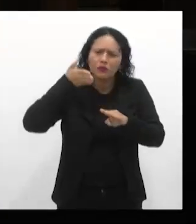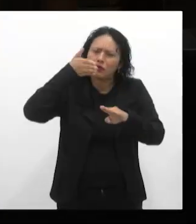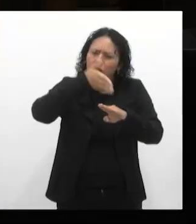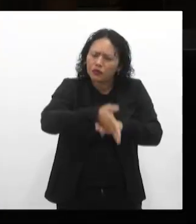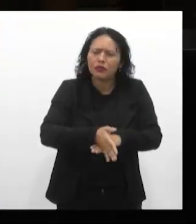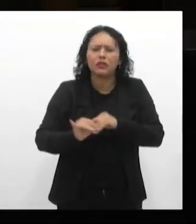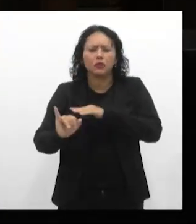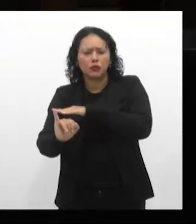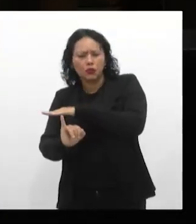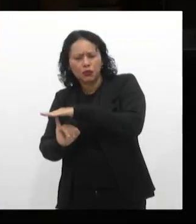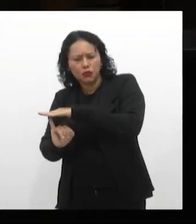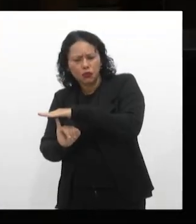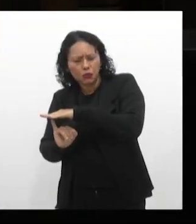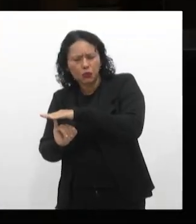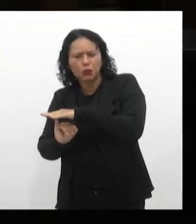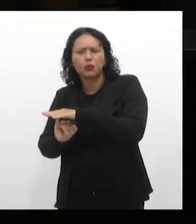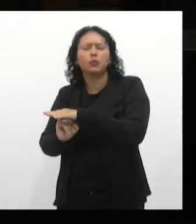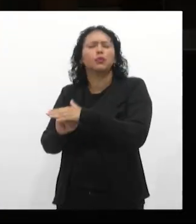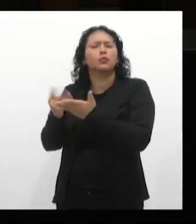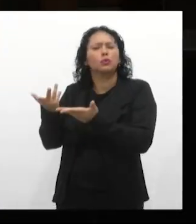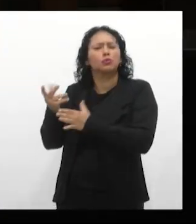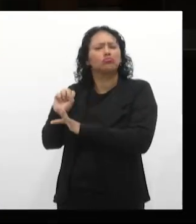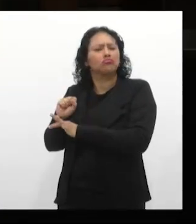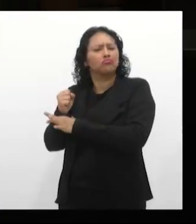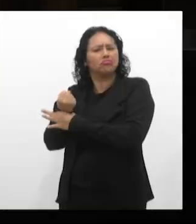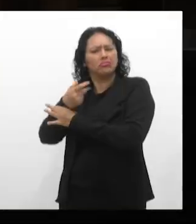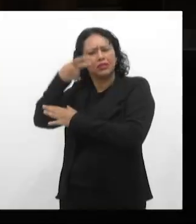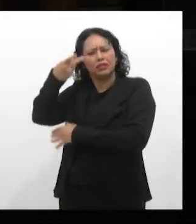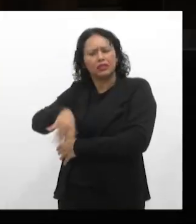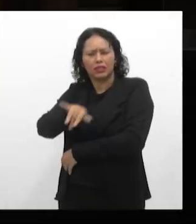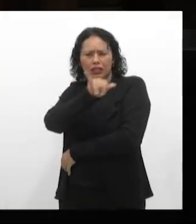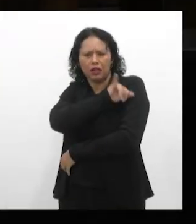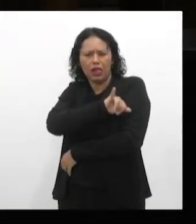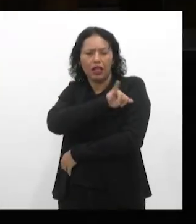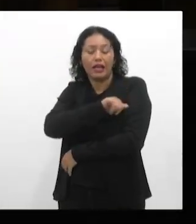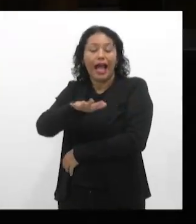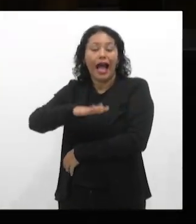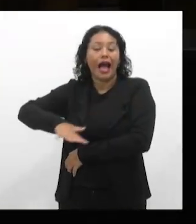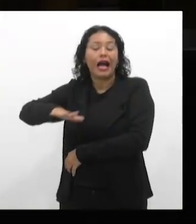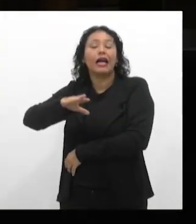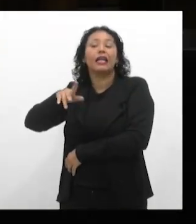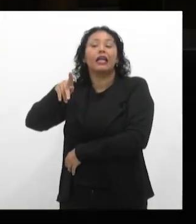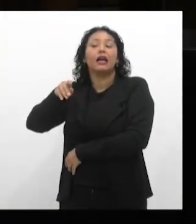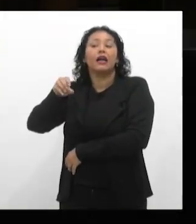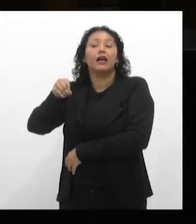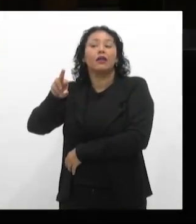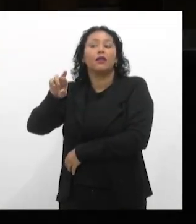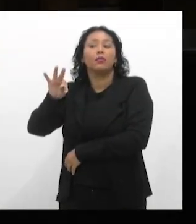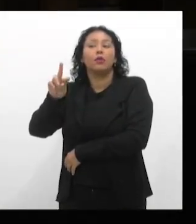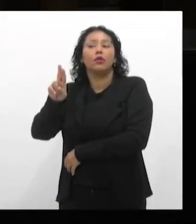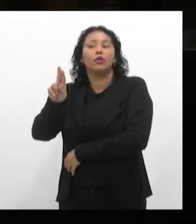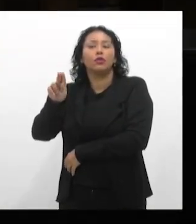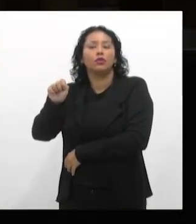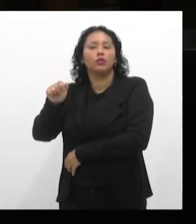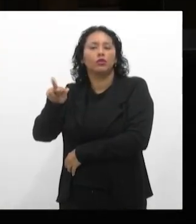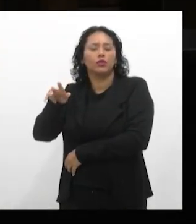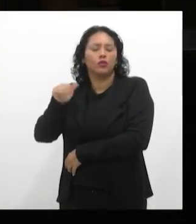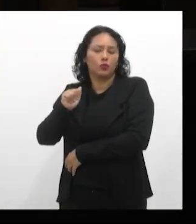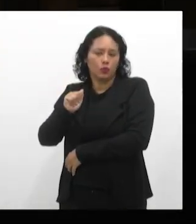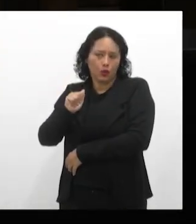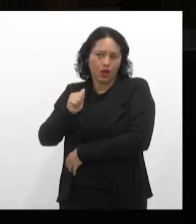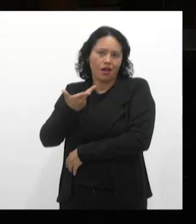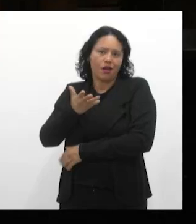de Segurança Pública do Estado. Nós sabemos que a área portuária ela é uma área de domínio da